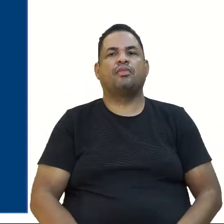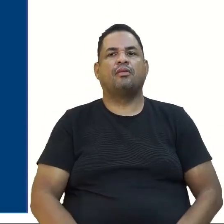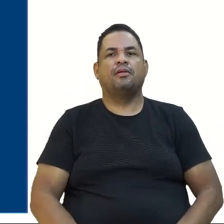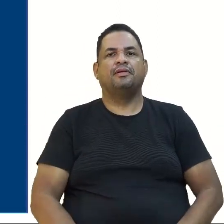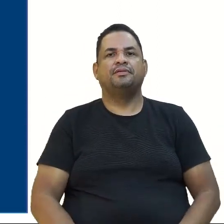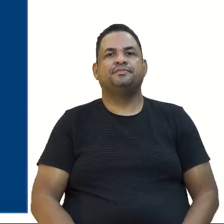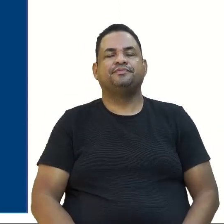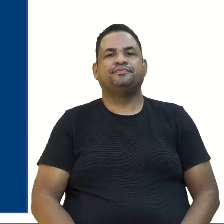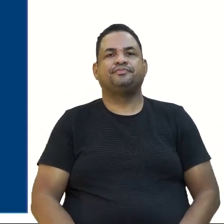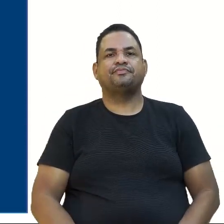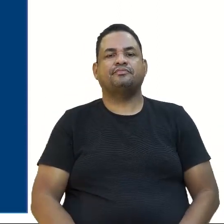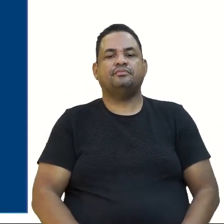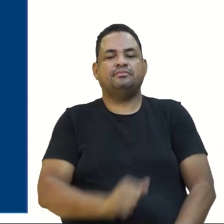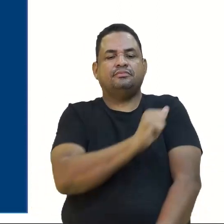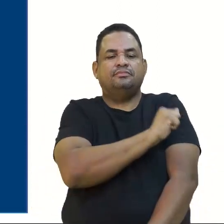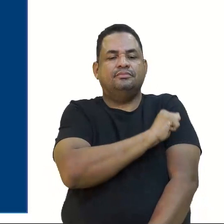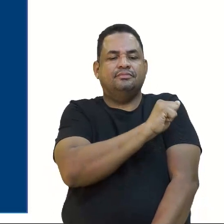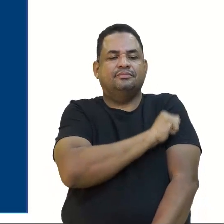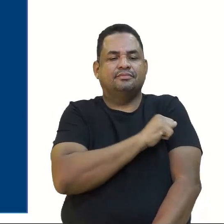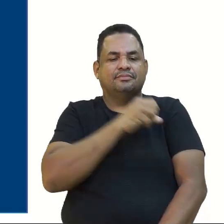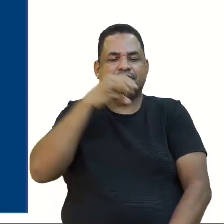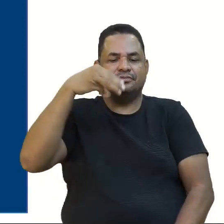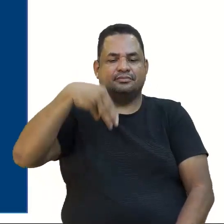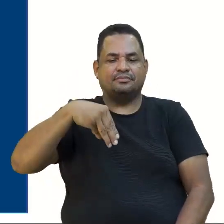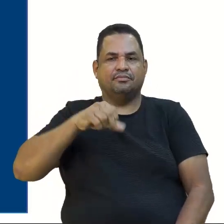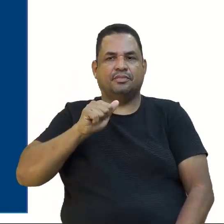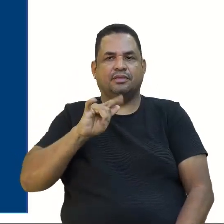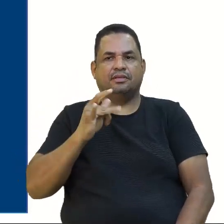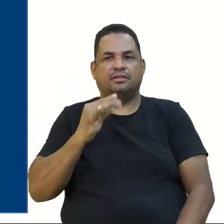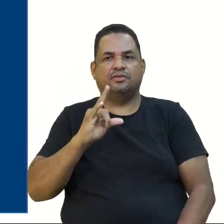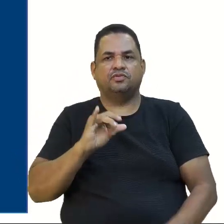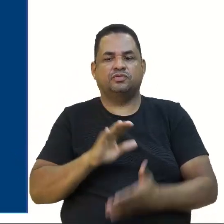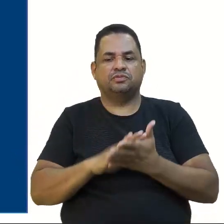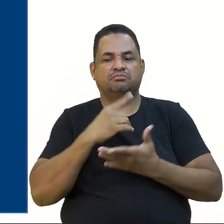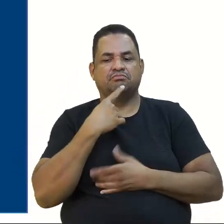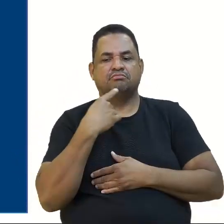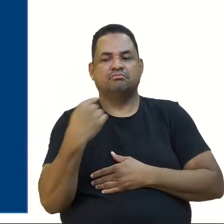Aluno Matheus, fugiu da aula de matemática hoje.